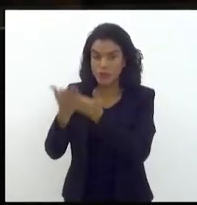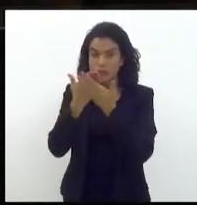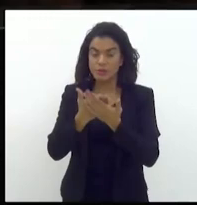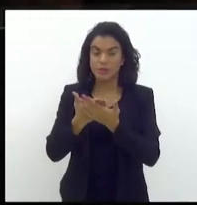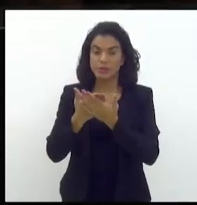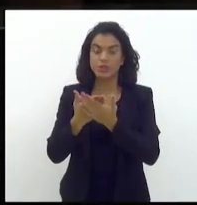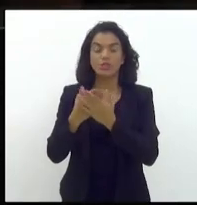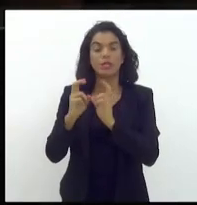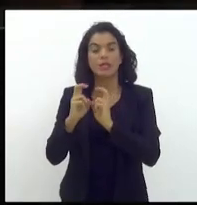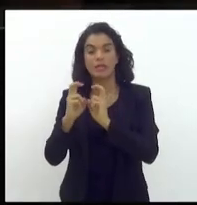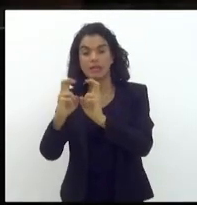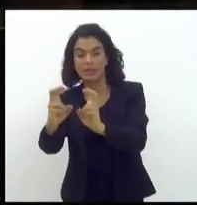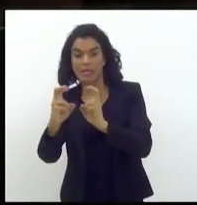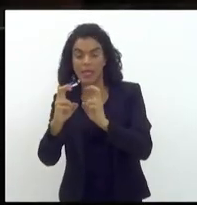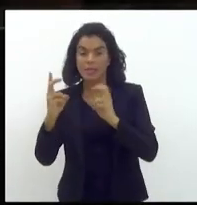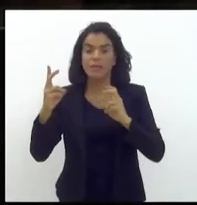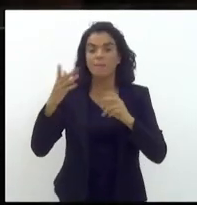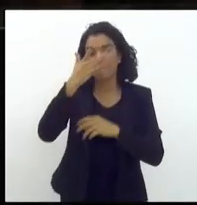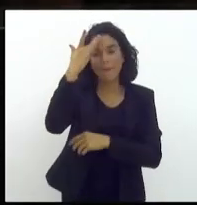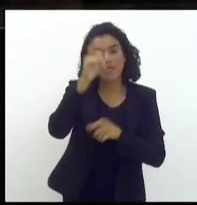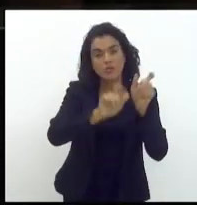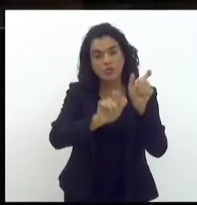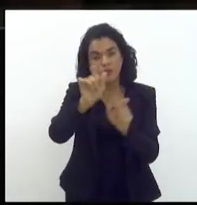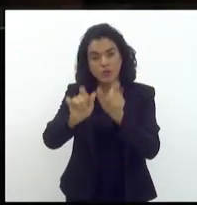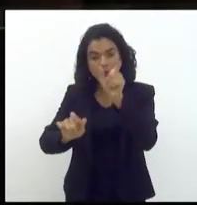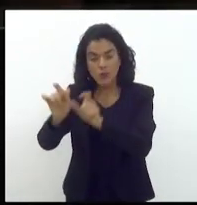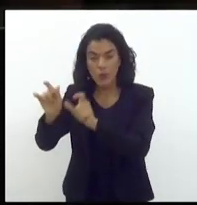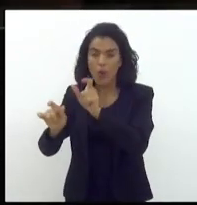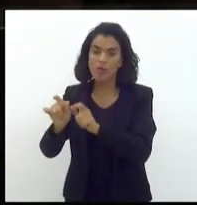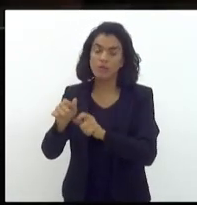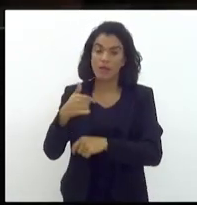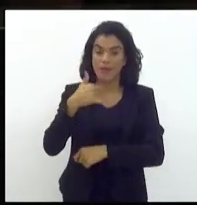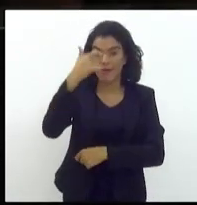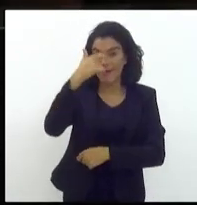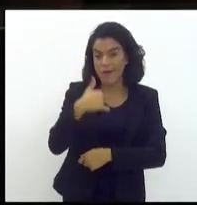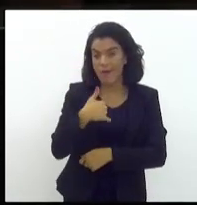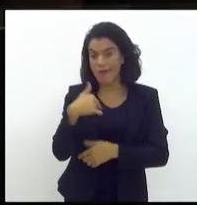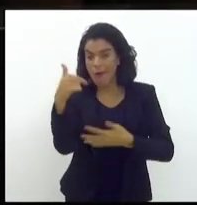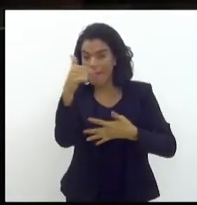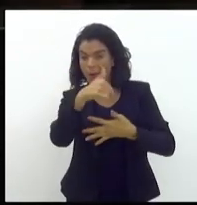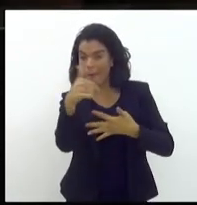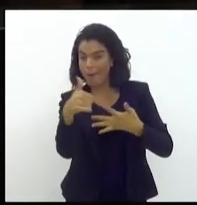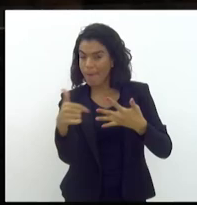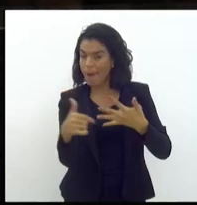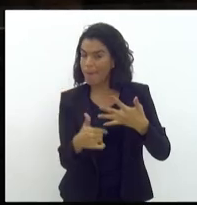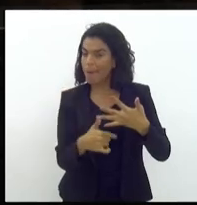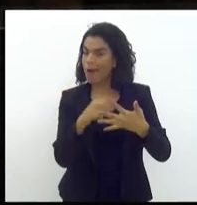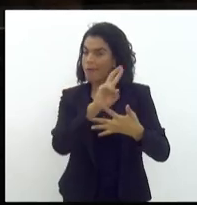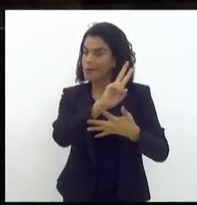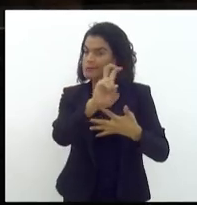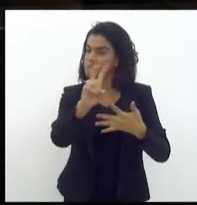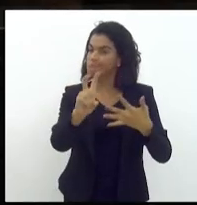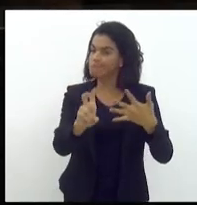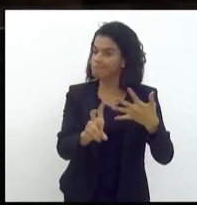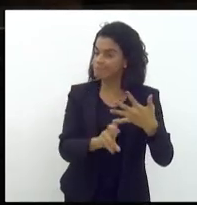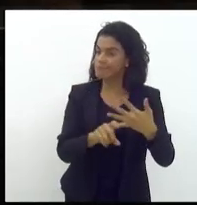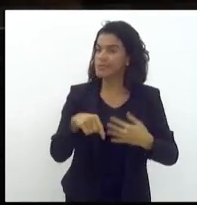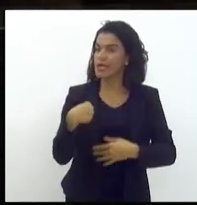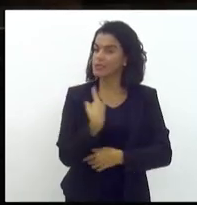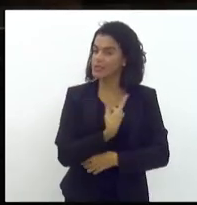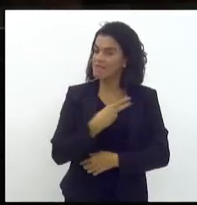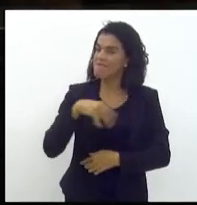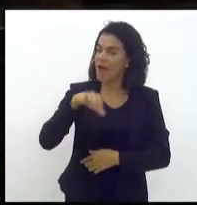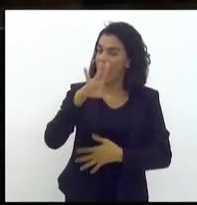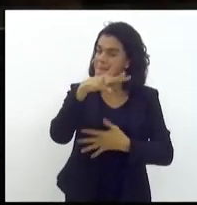passageiros por favor via eu vou pontuar já algumas questões que a gente vai